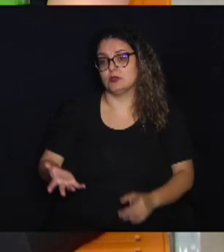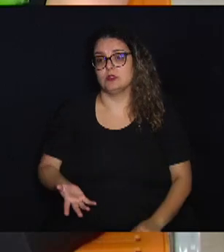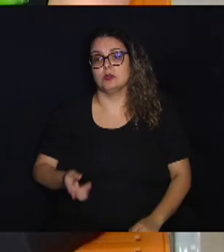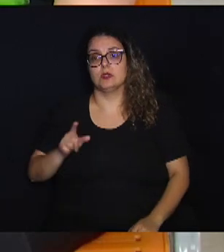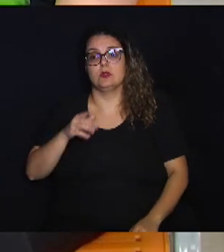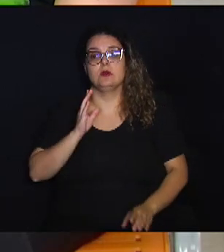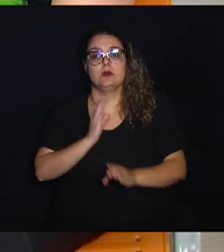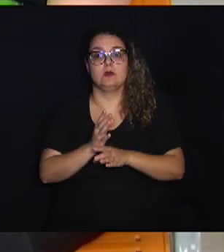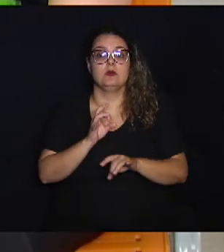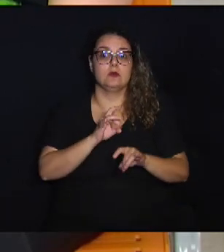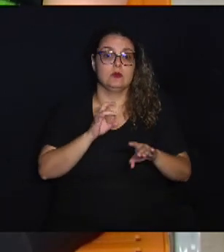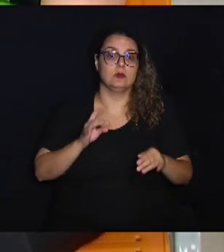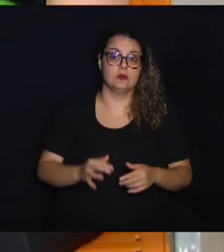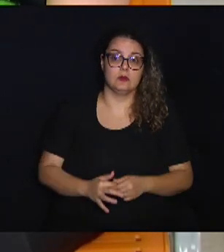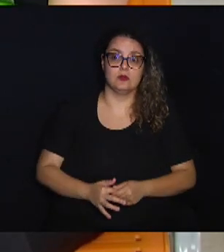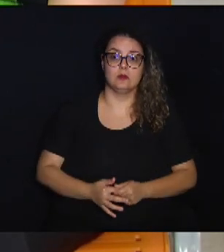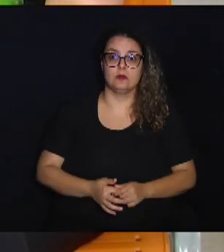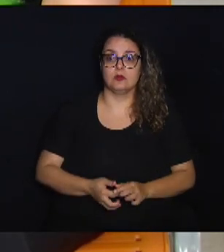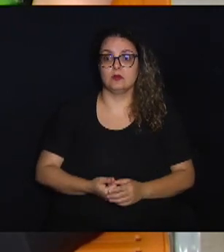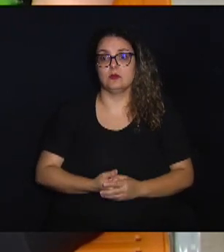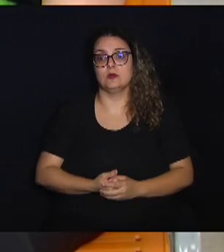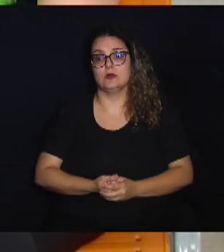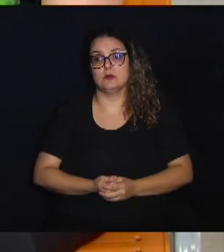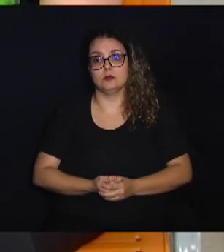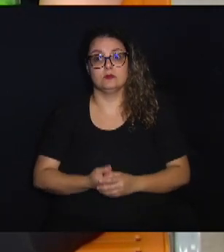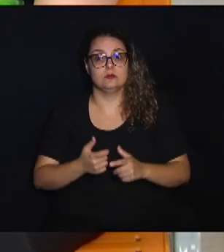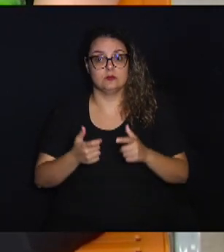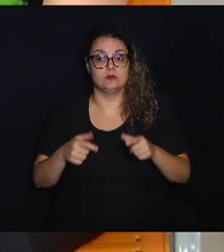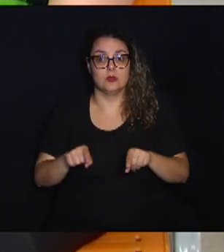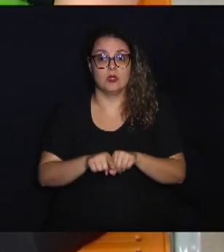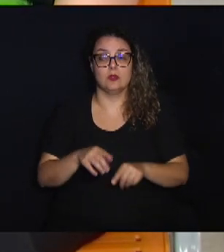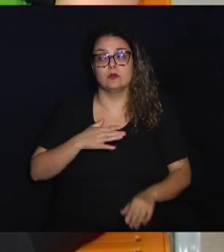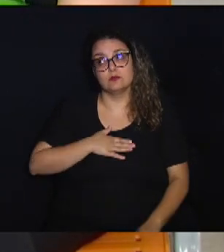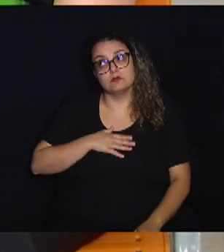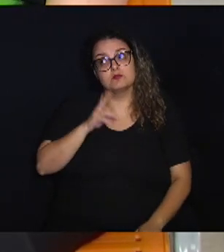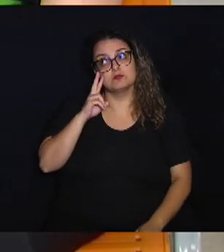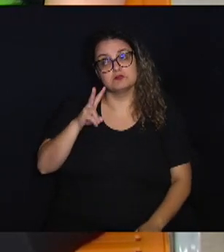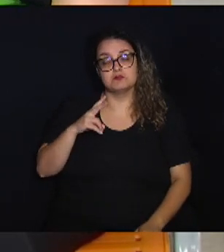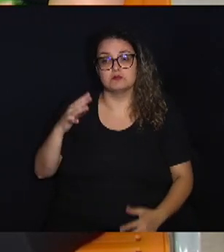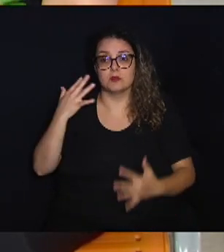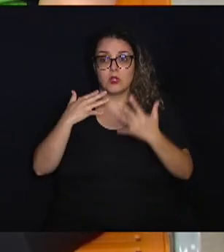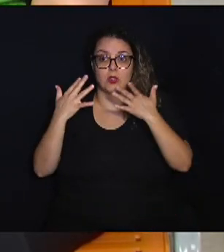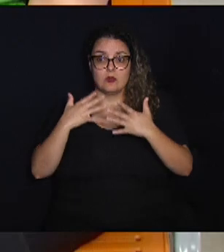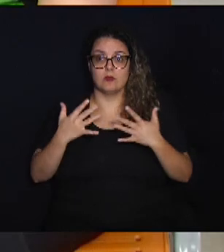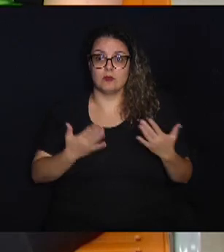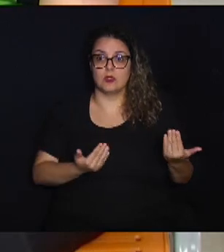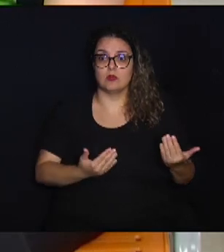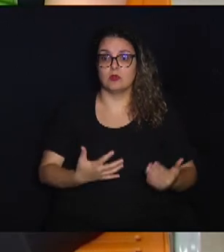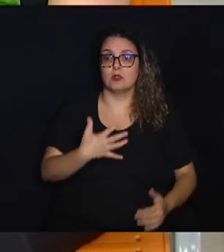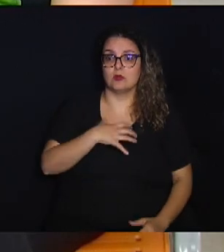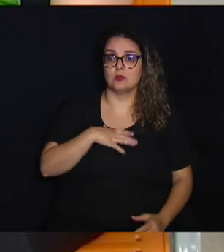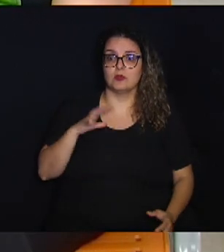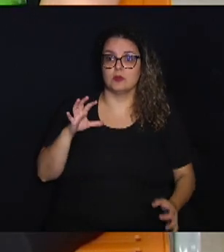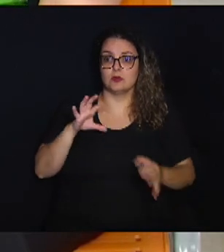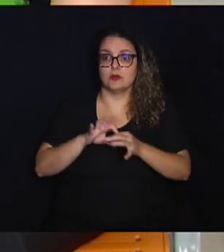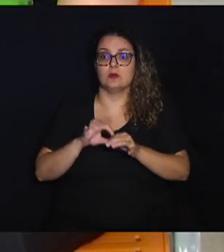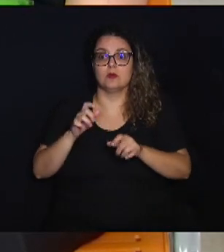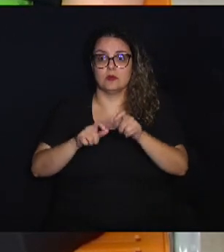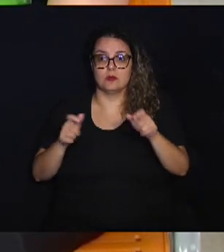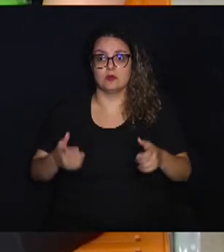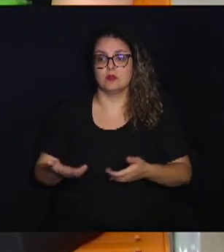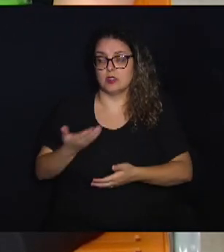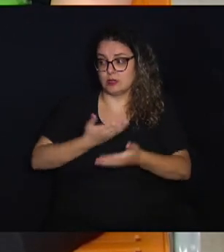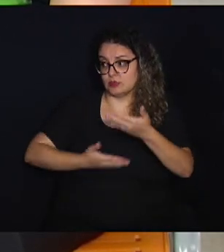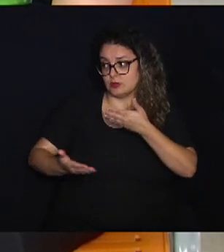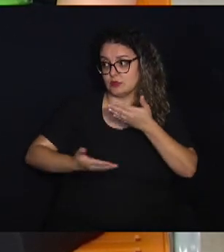online, né? Que têm crescido bastante também e, a meu ver, interessado a juventude, né? Uma forma de se conectar com pessoas que